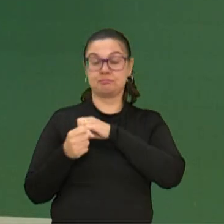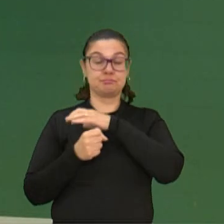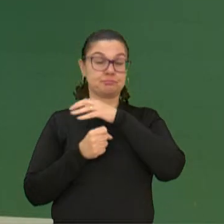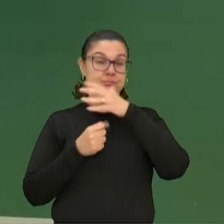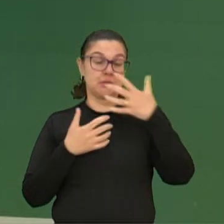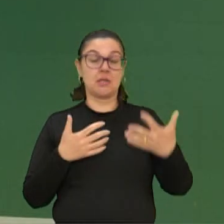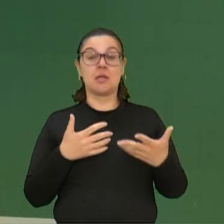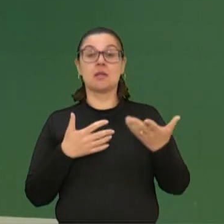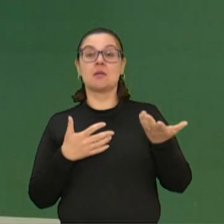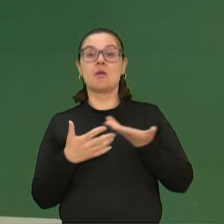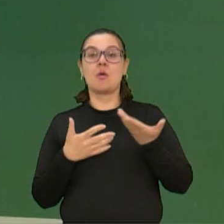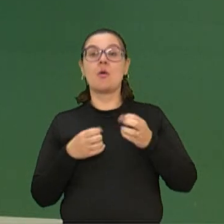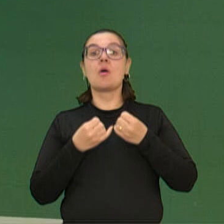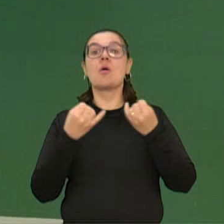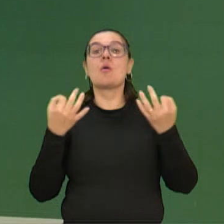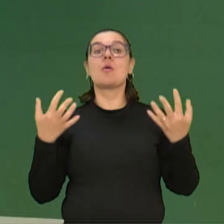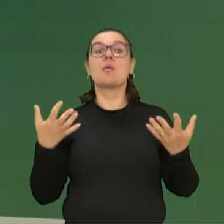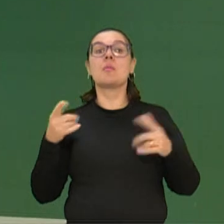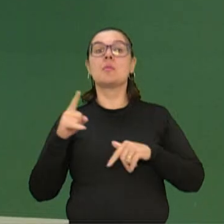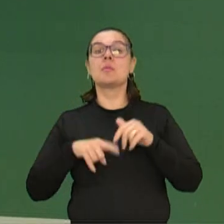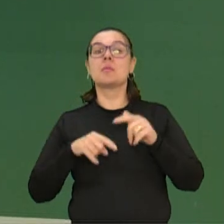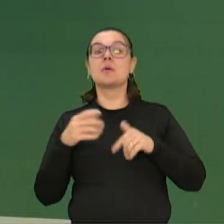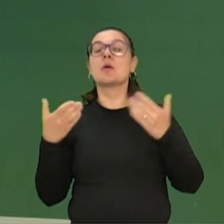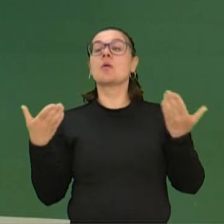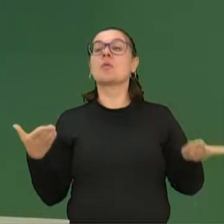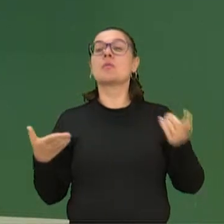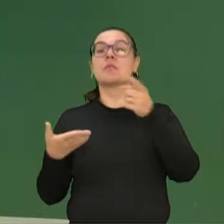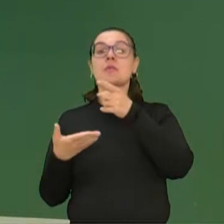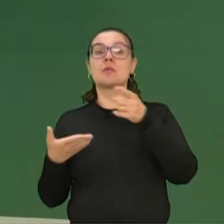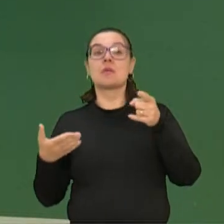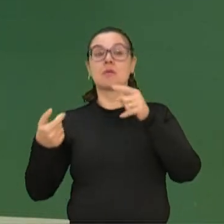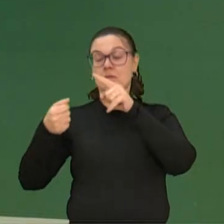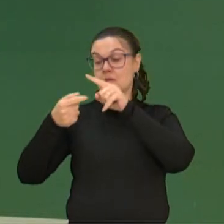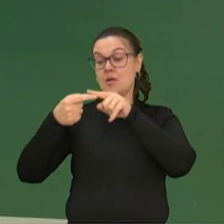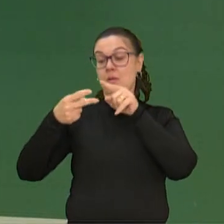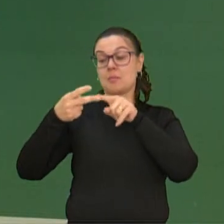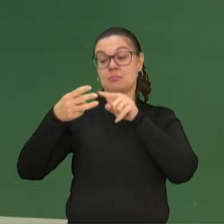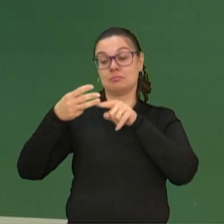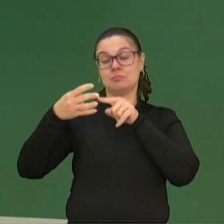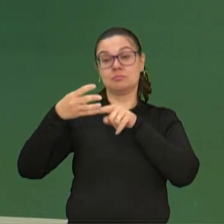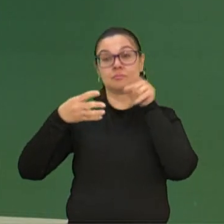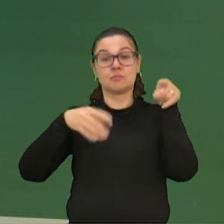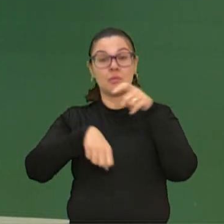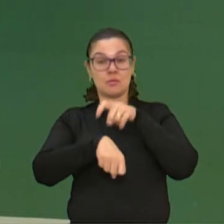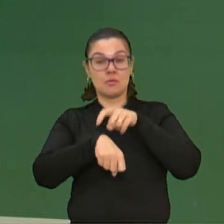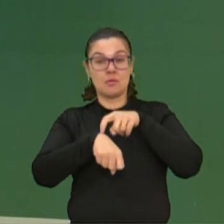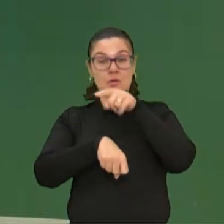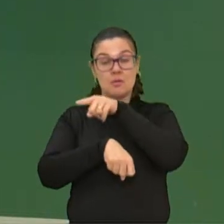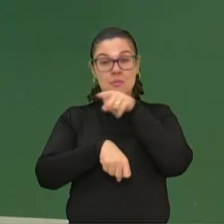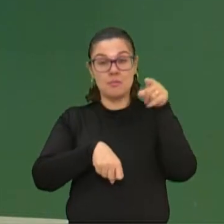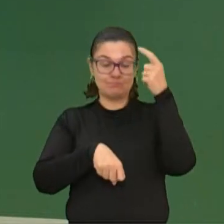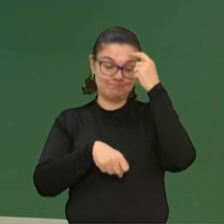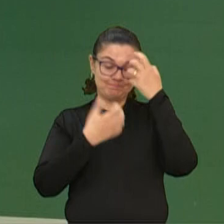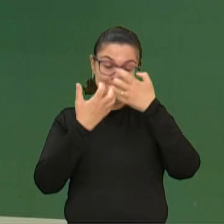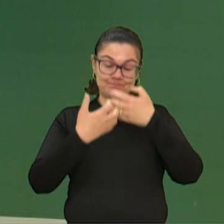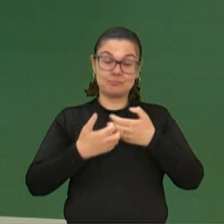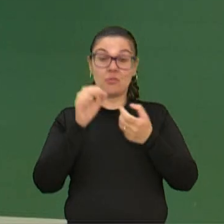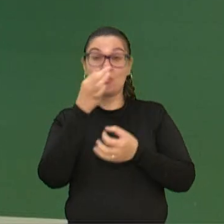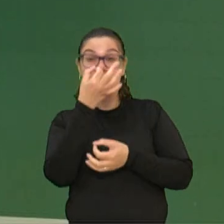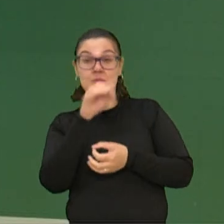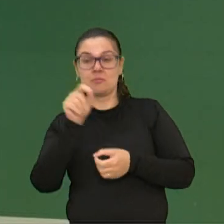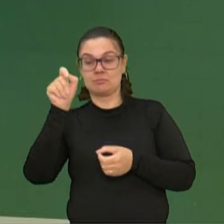fazendo perguntas. Quais são esses instrumentos? Então, você tem alguns minutinhos para você ver qual a